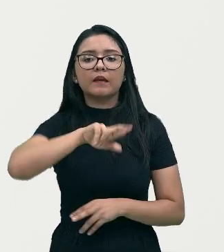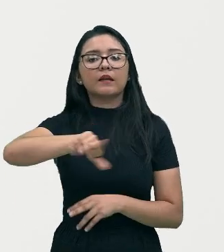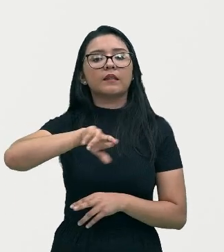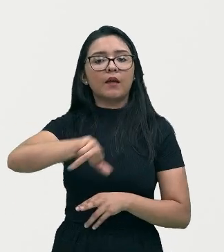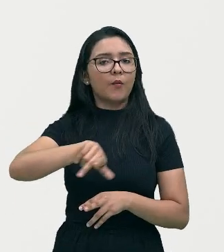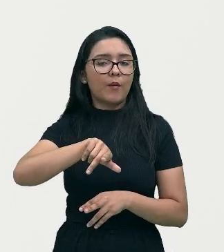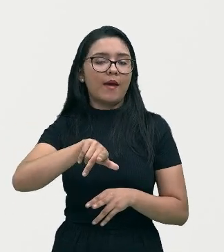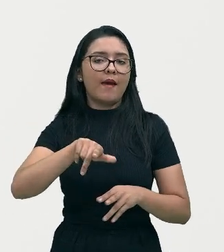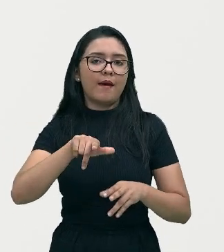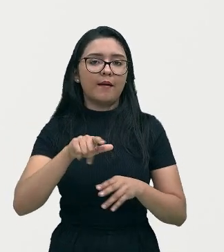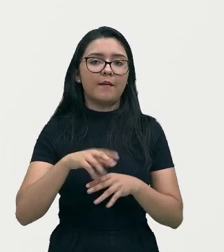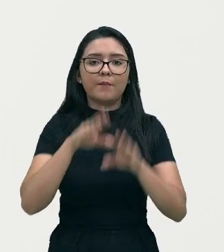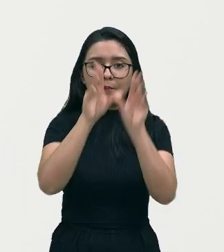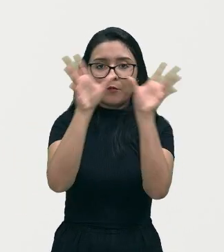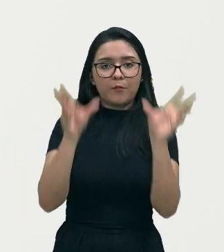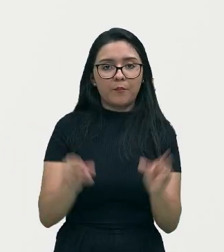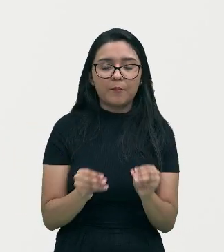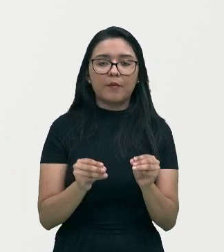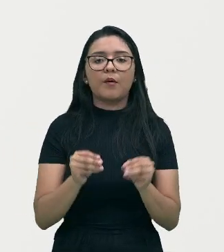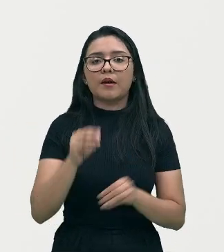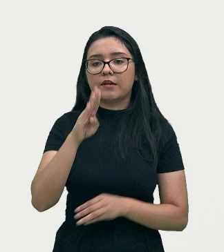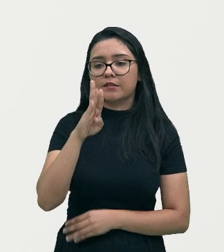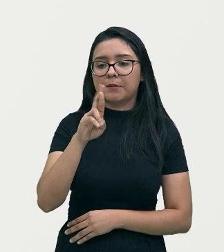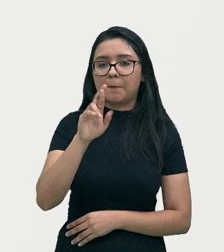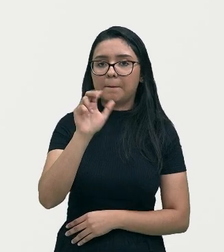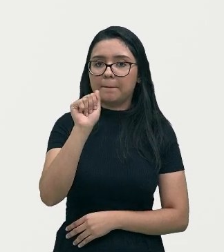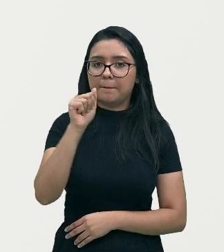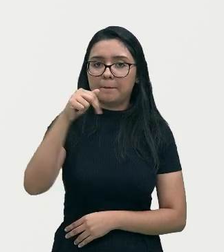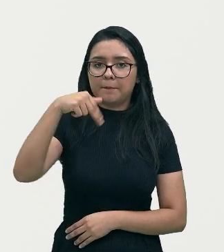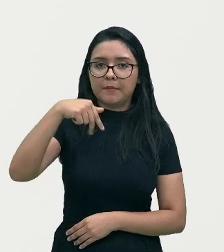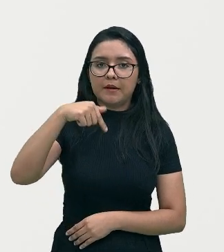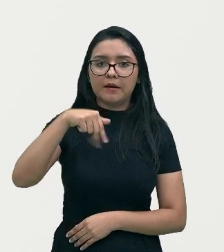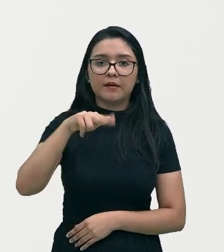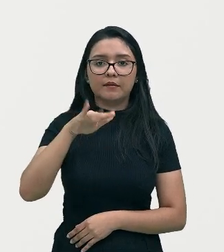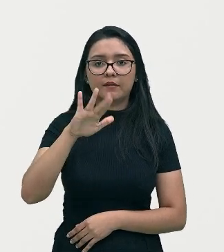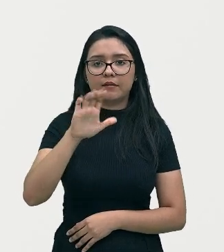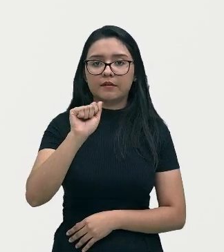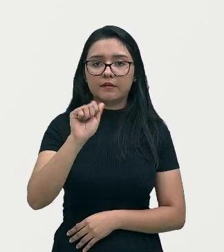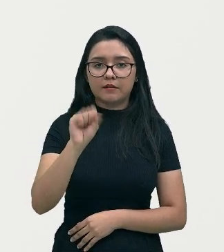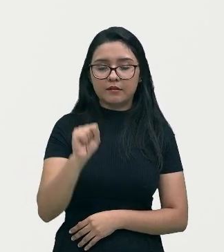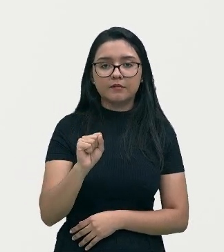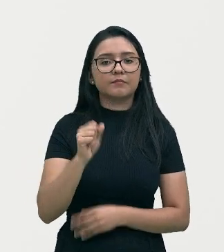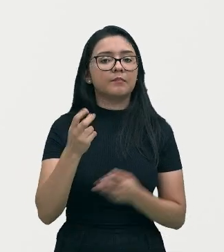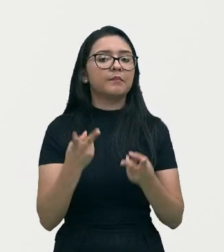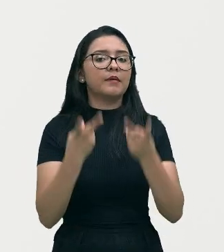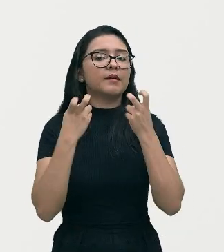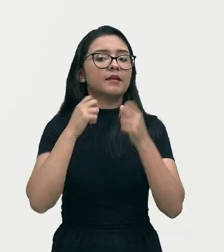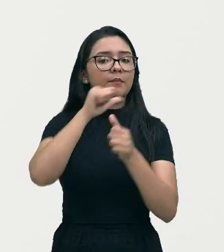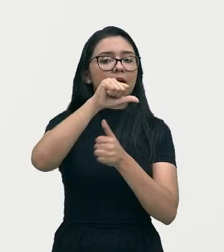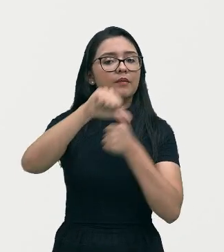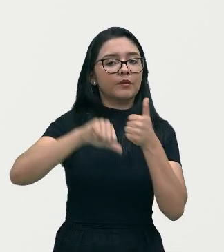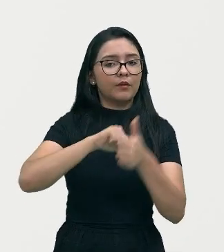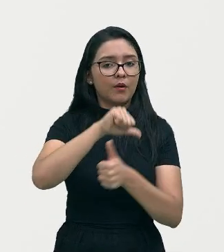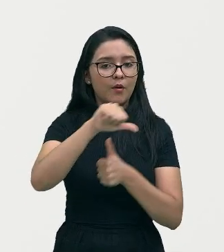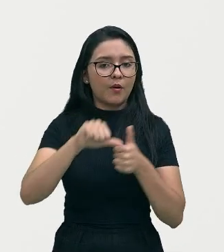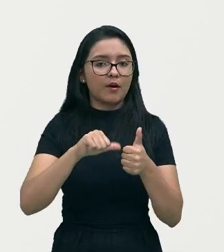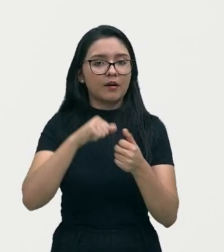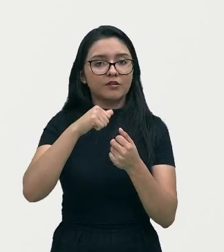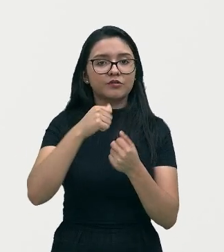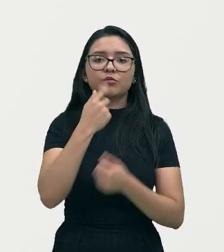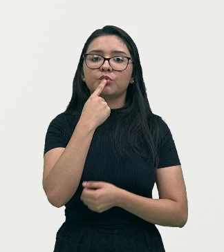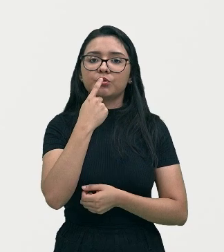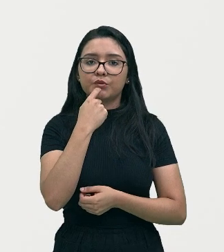brânquias, né? Onde vai ocorrer a hematose, e a gente observa ali a troca gasosa ocorrendo, mas esse sangue ele